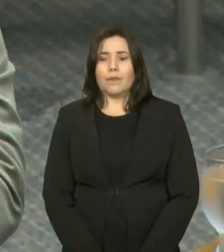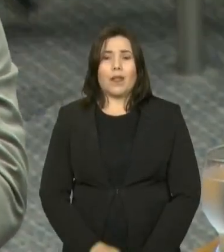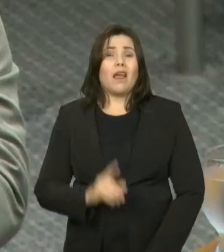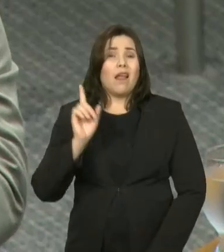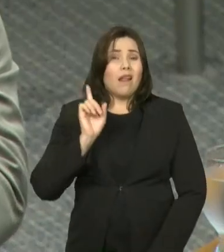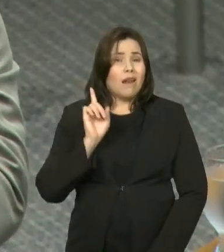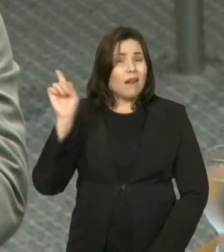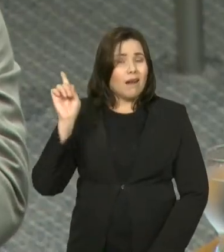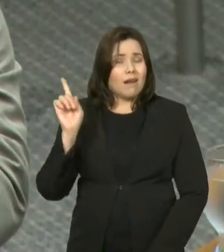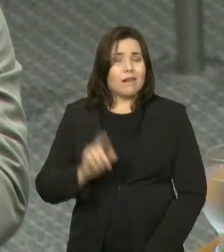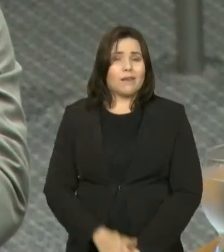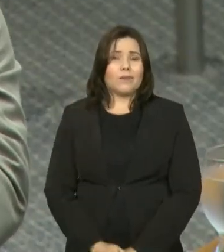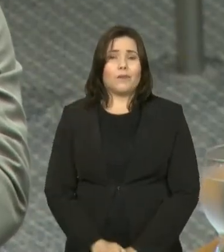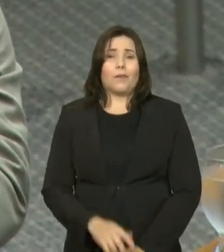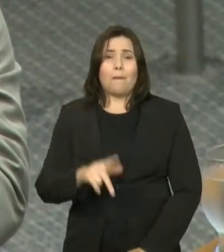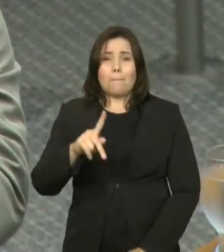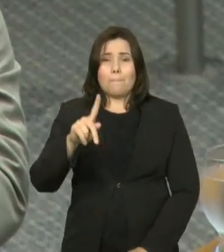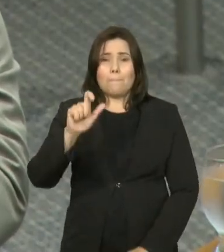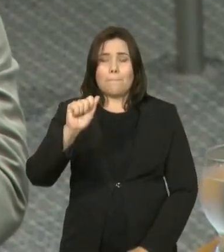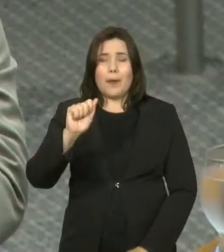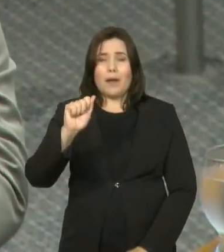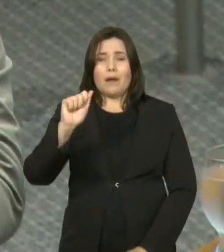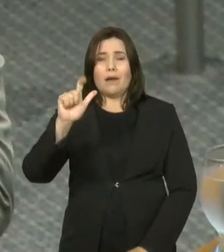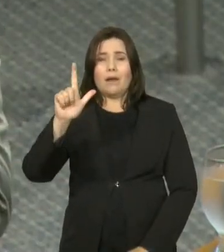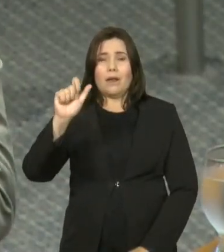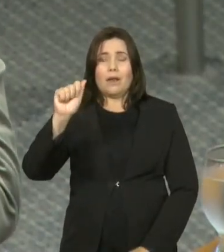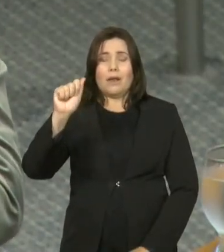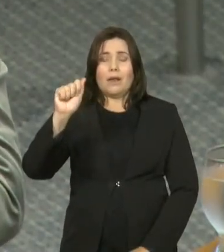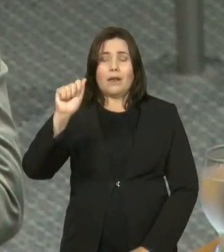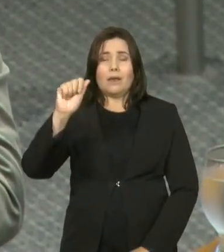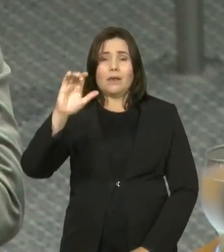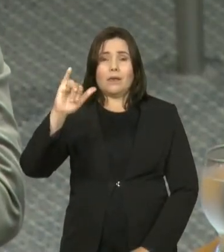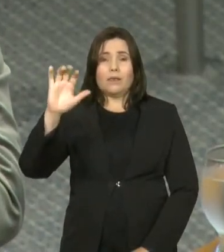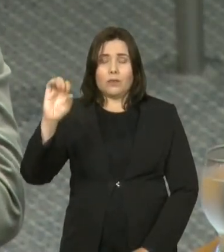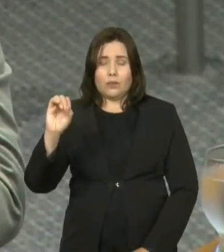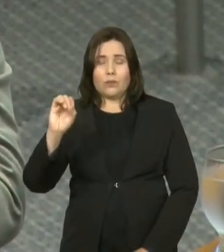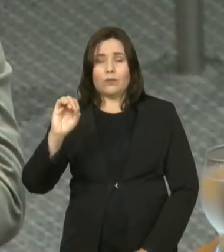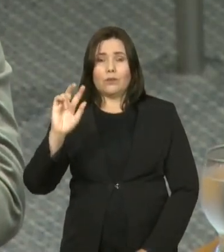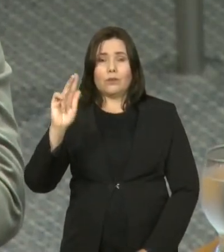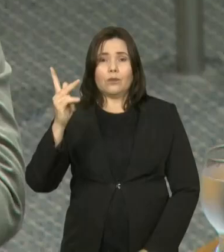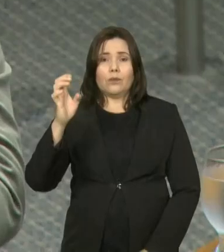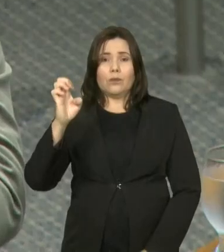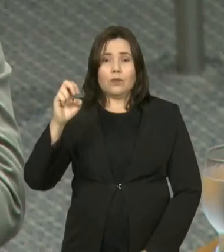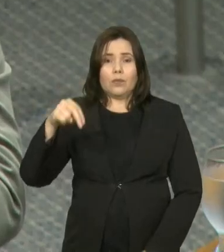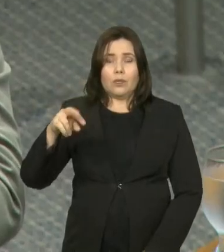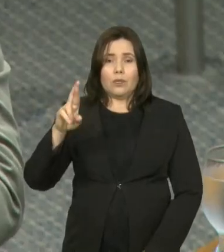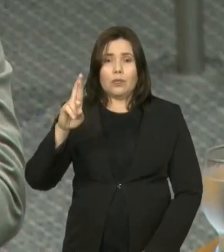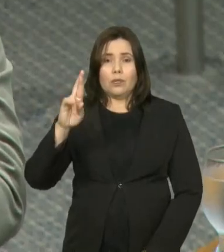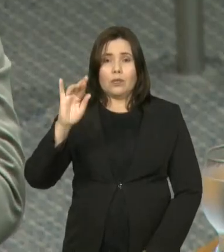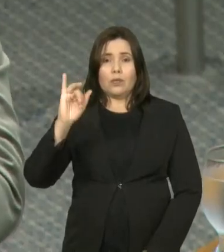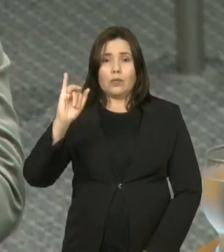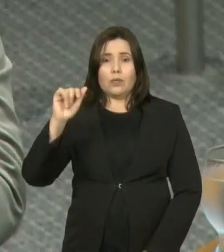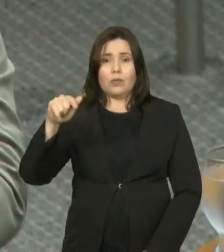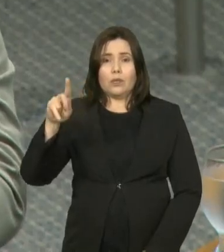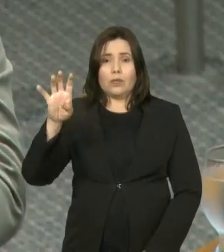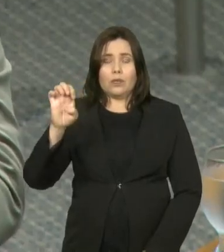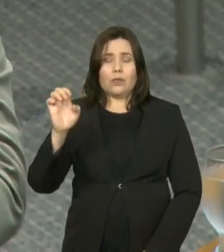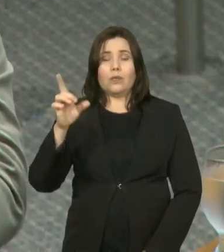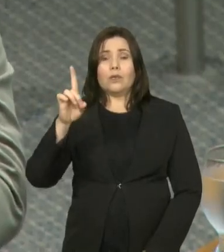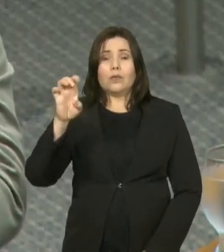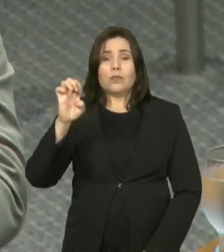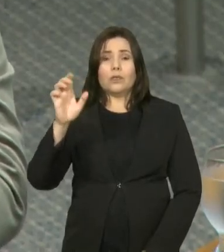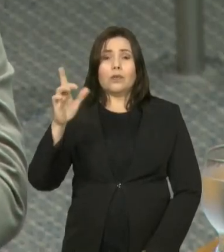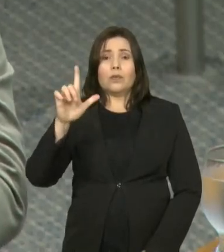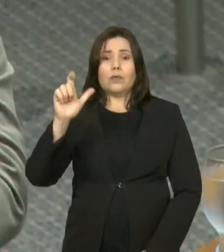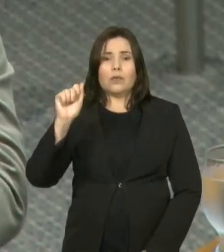Henrique de La Roque, ontem, um evento em homenagem ao Dia do Servidor, onde o governador fez